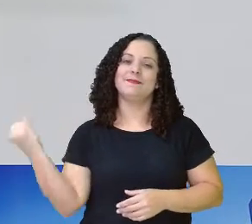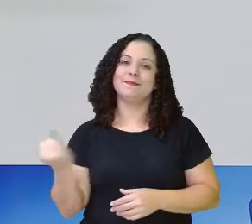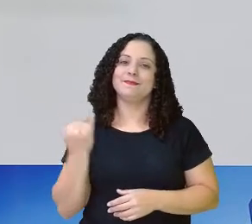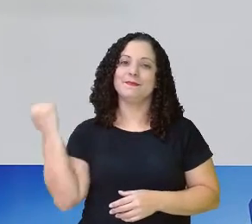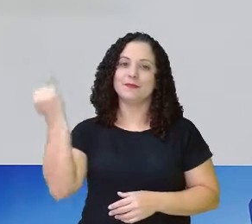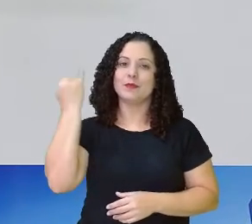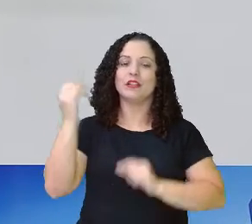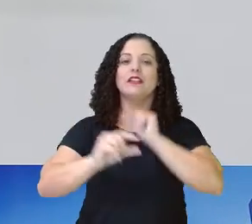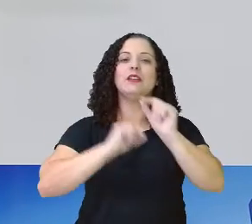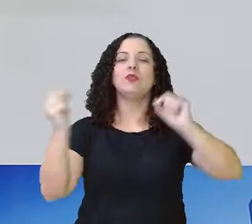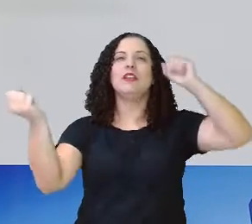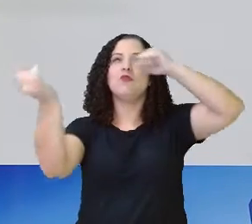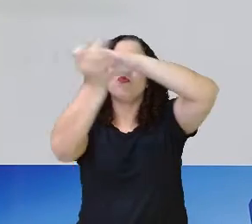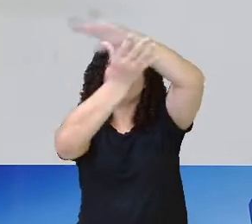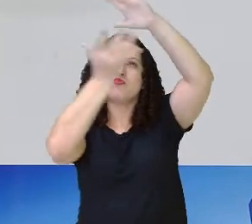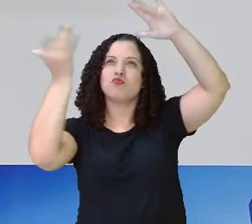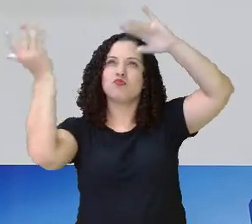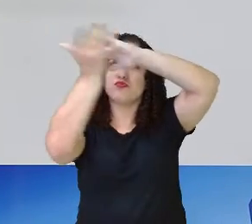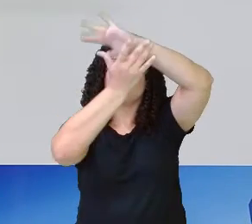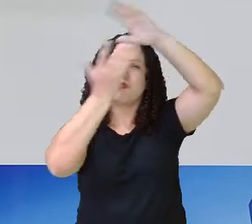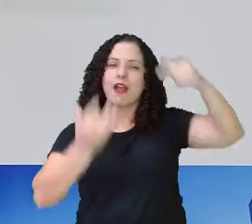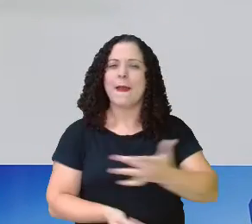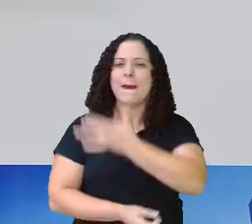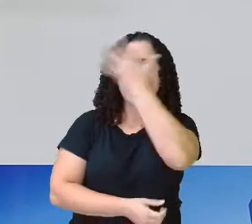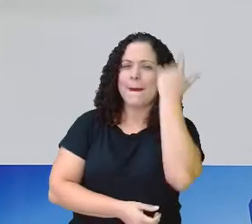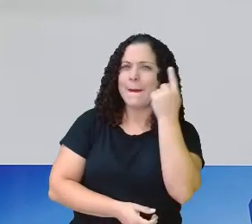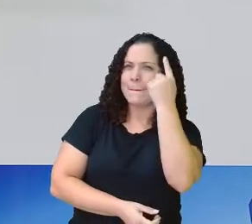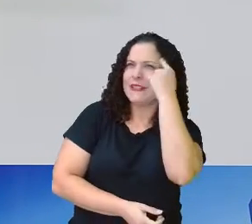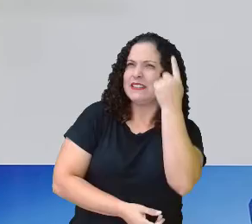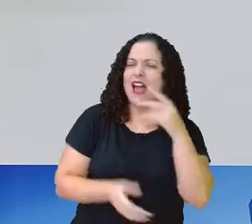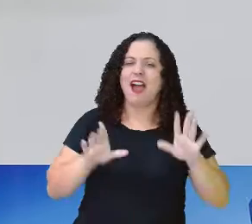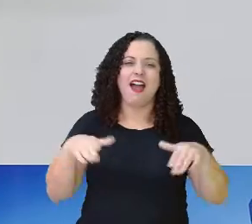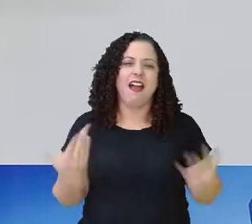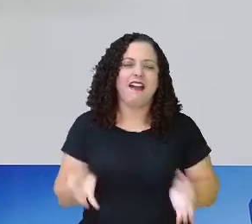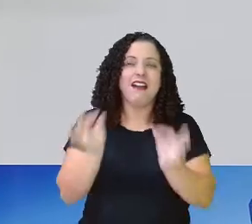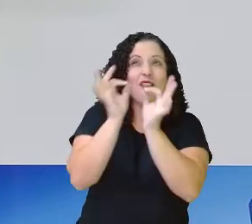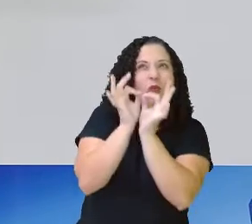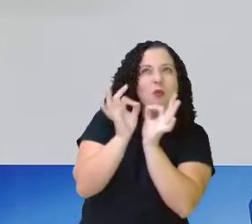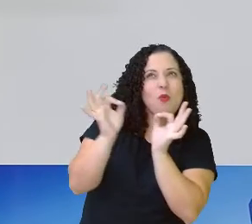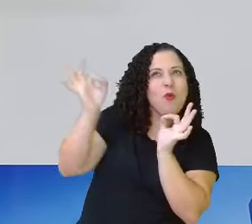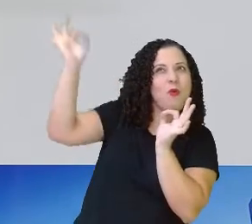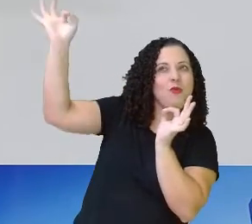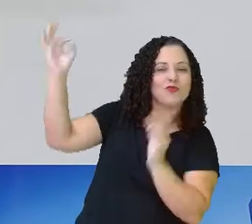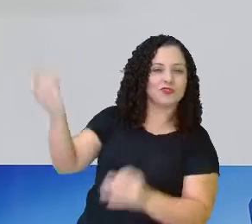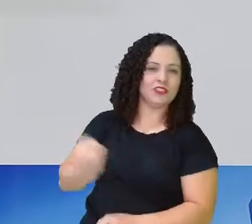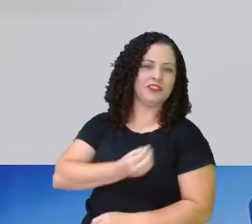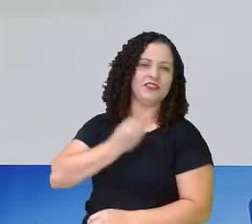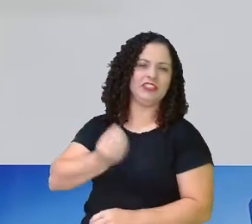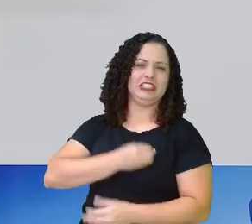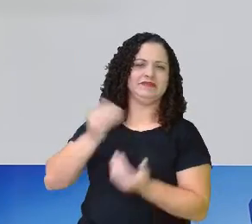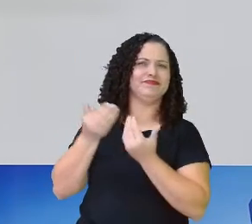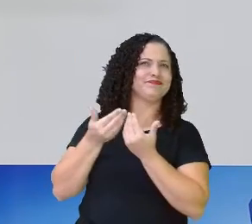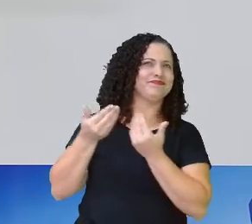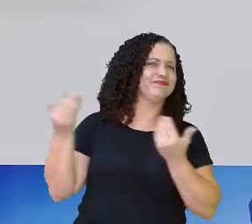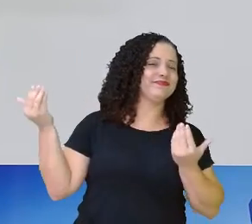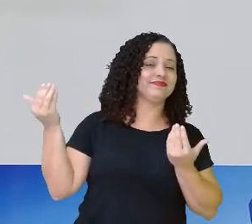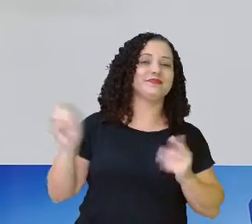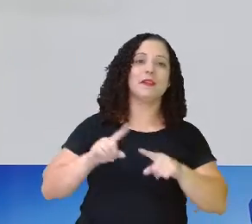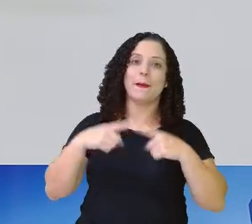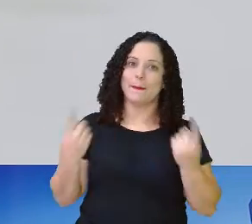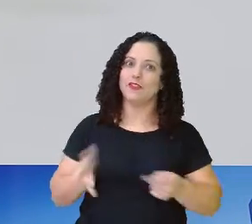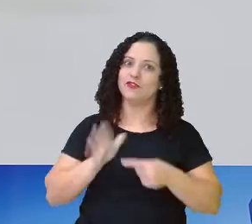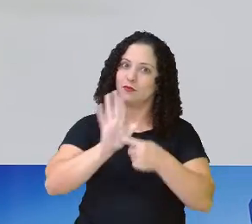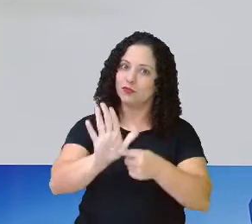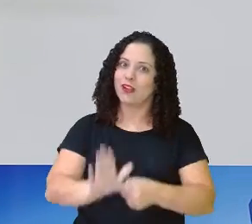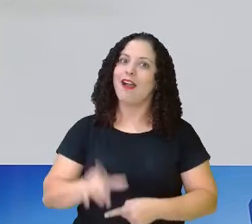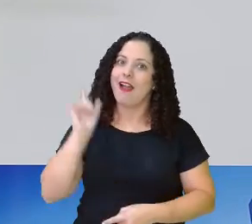a astronomia. E tem gente que pensa, ai, mas isso é muito distante, isso não faz parte da minha vida. E eu convenci vocês que isso não é